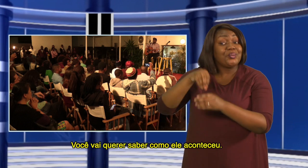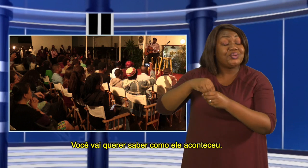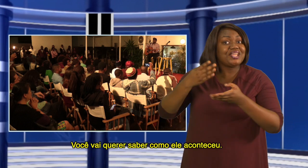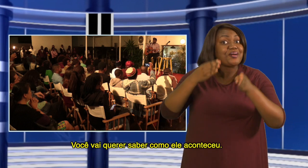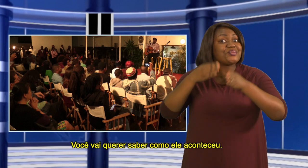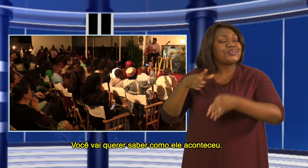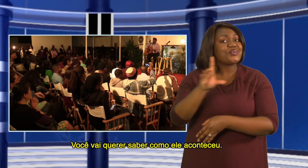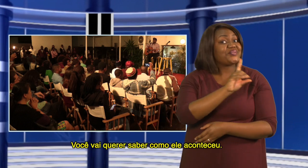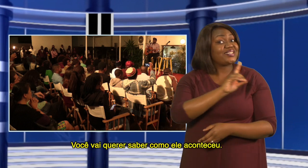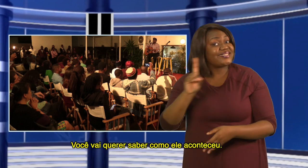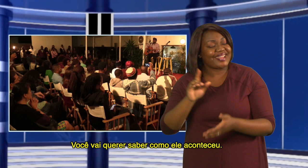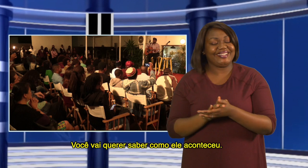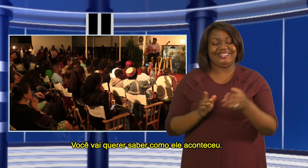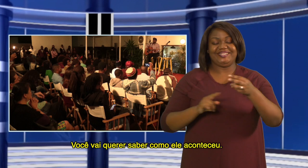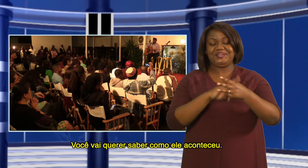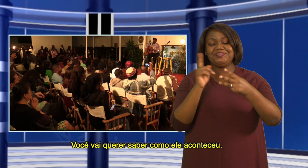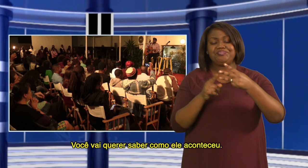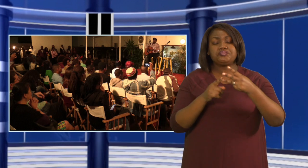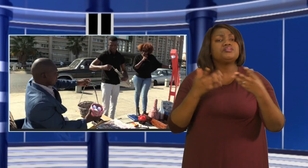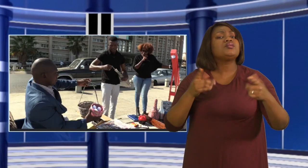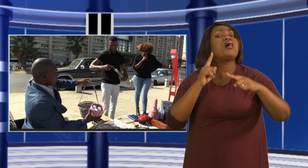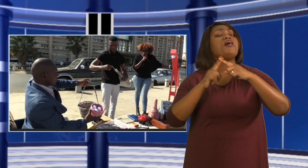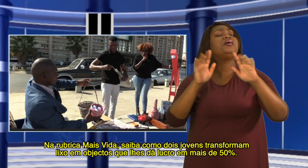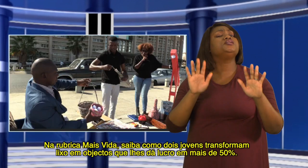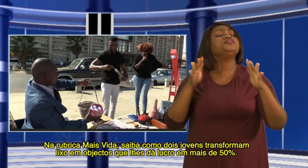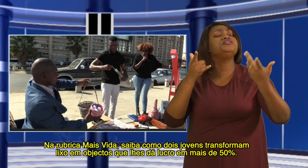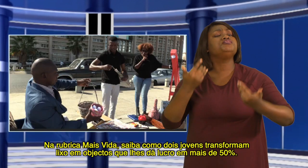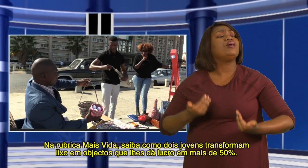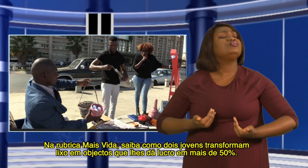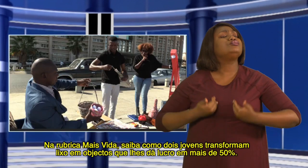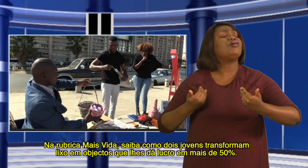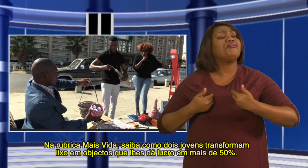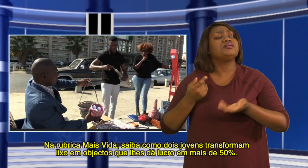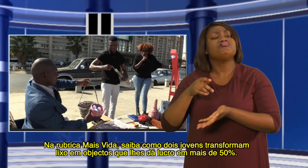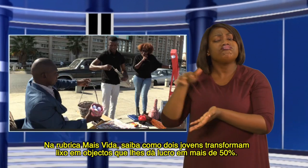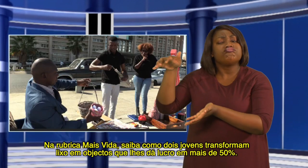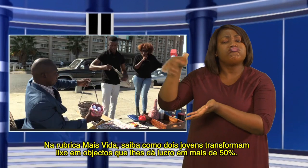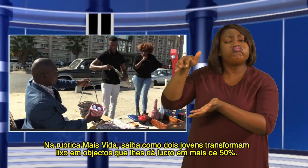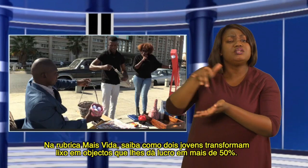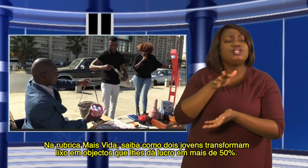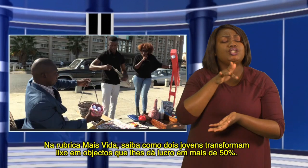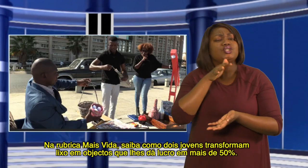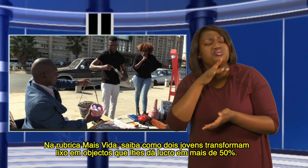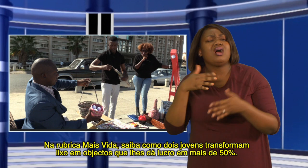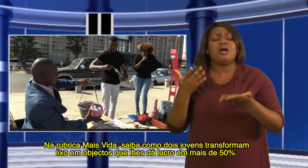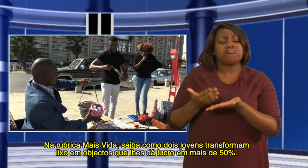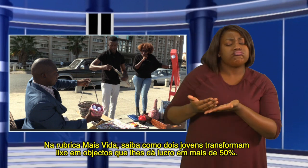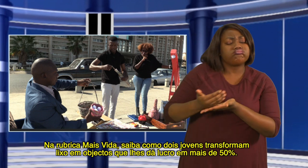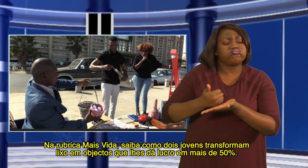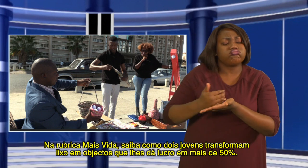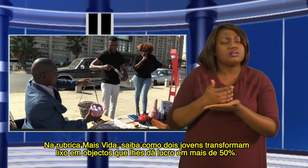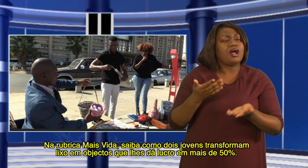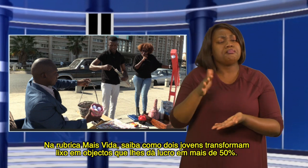vai querer saber como ele aconteceu. Na rubrica Mais Vida, saiba como dois jovens